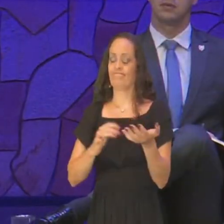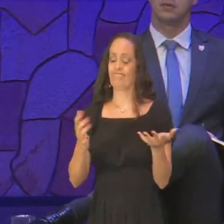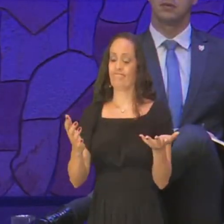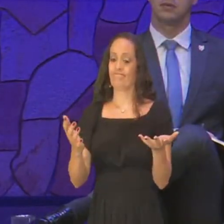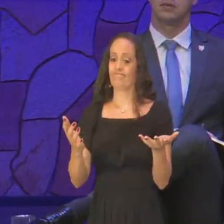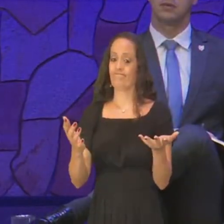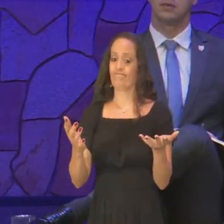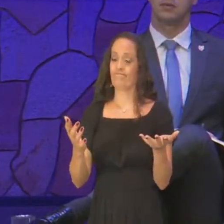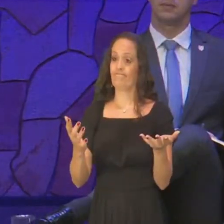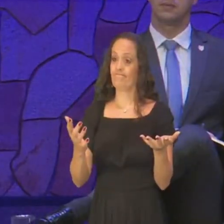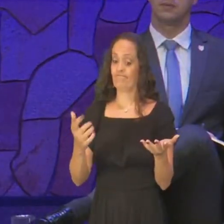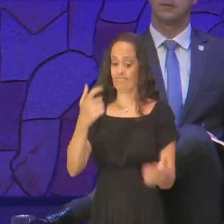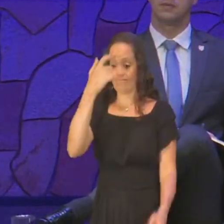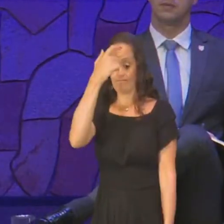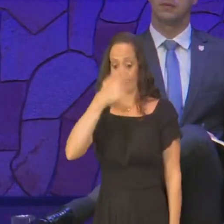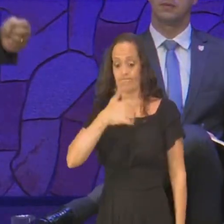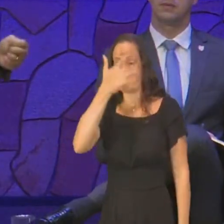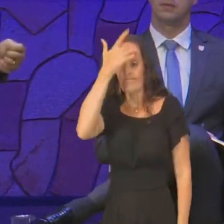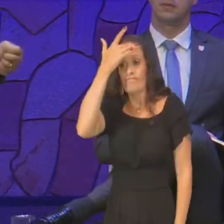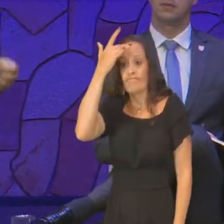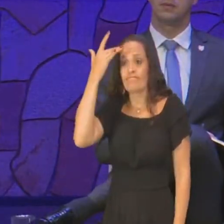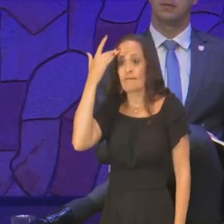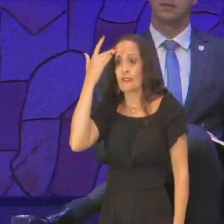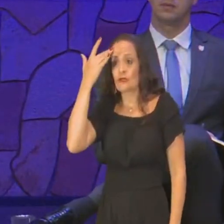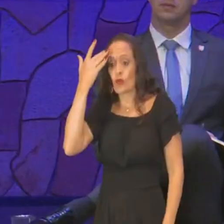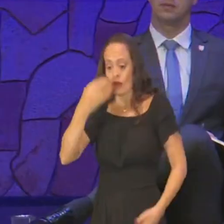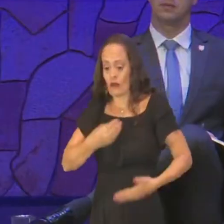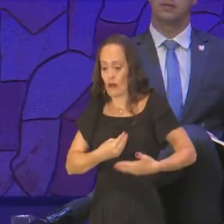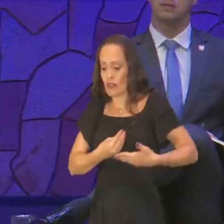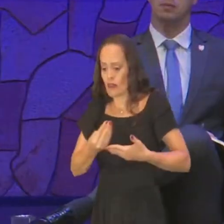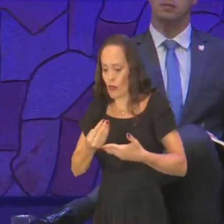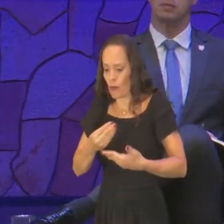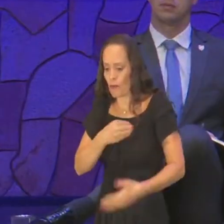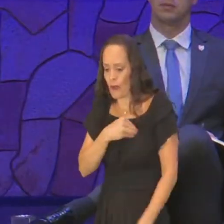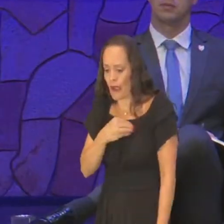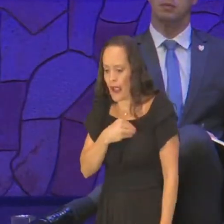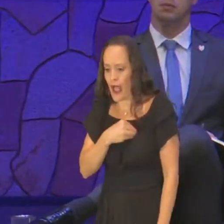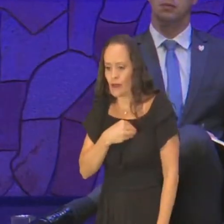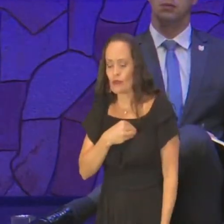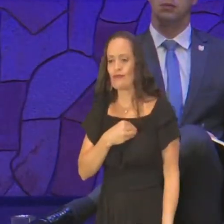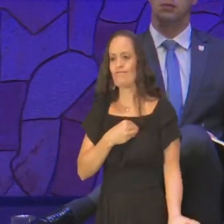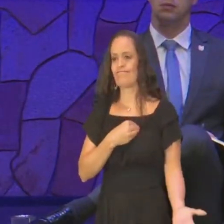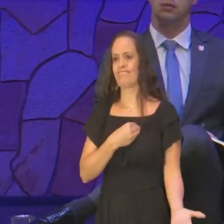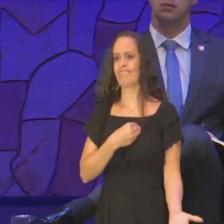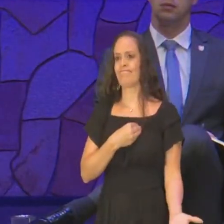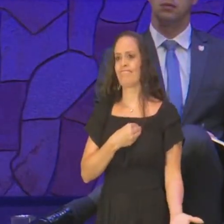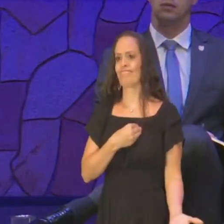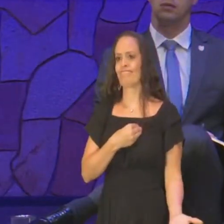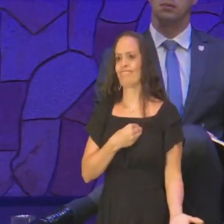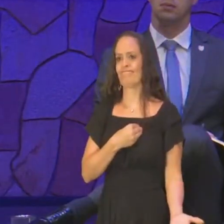Alguém que se propõe a se entregar a uma vida de pecado é porque